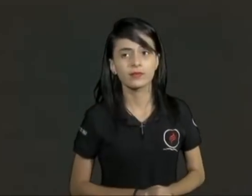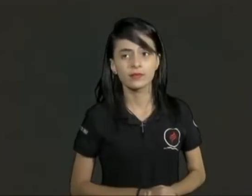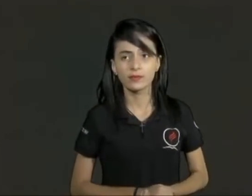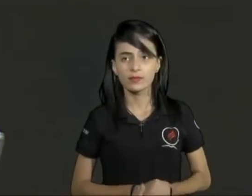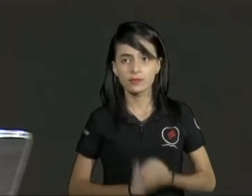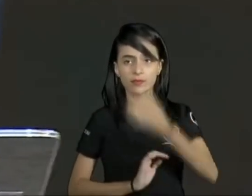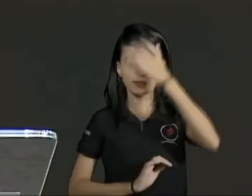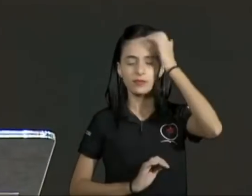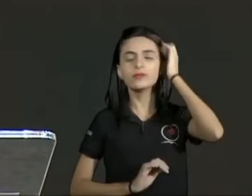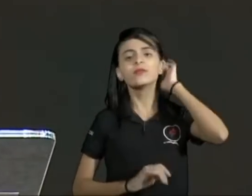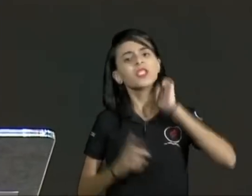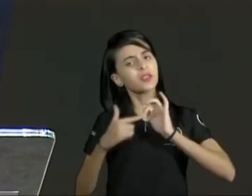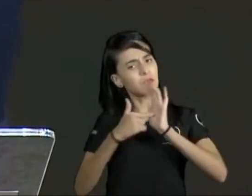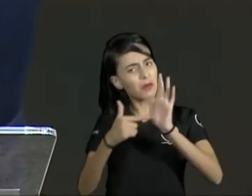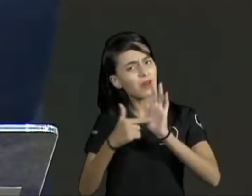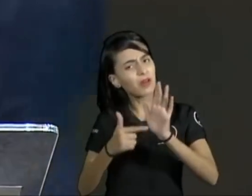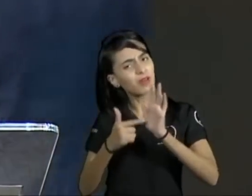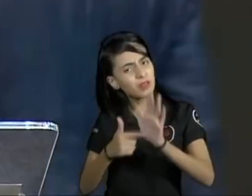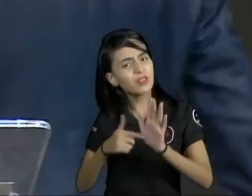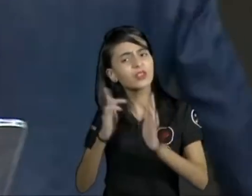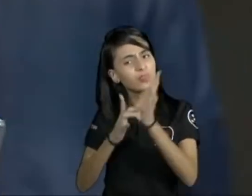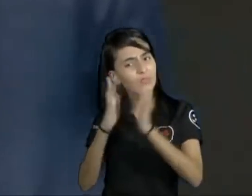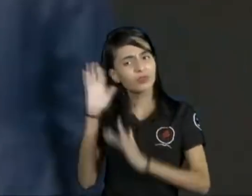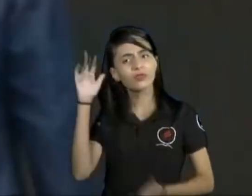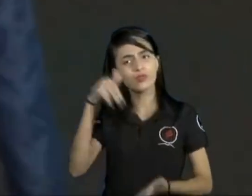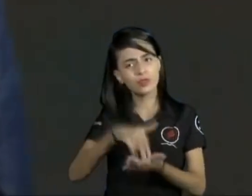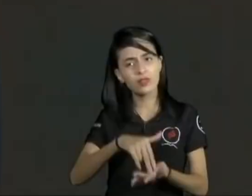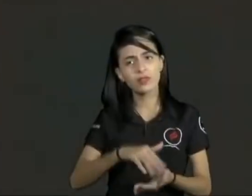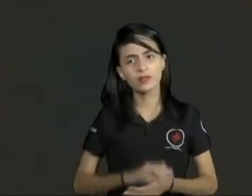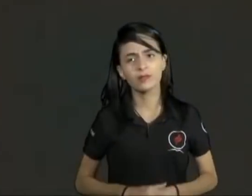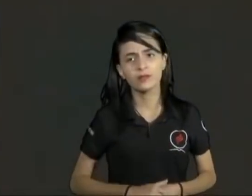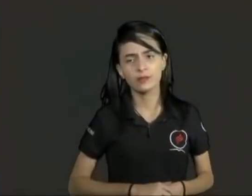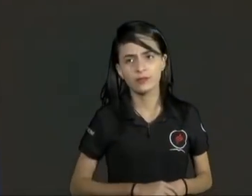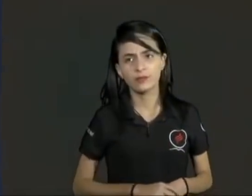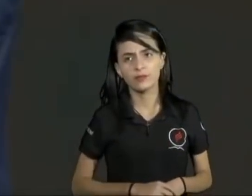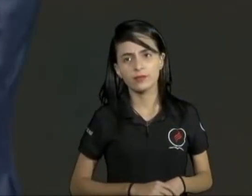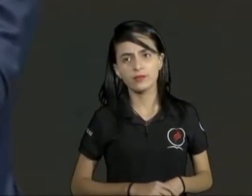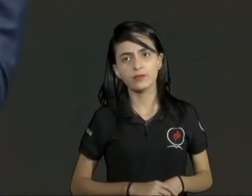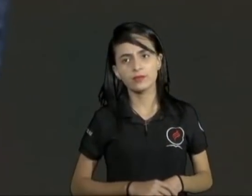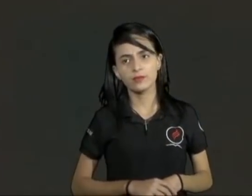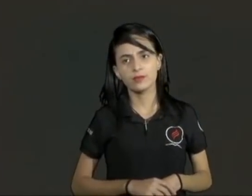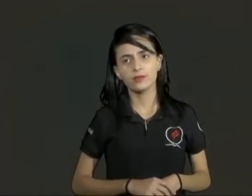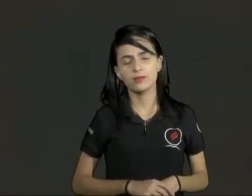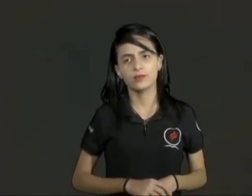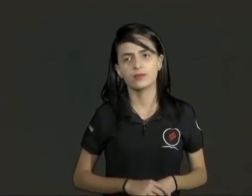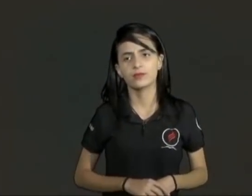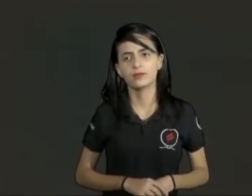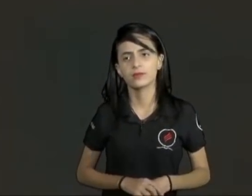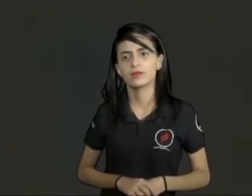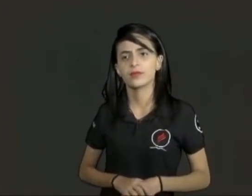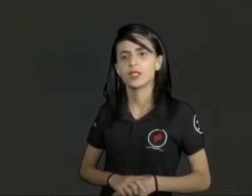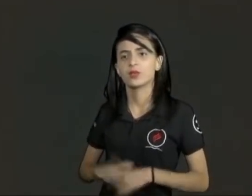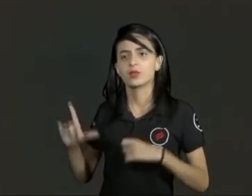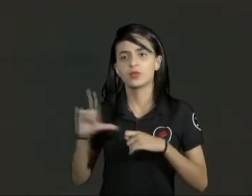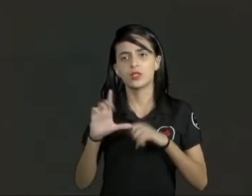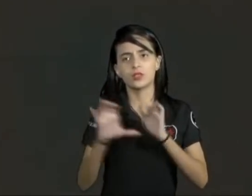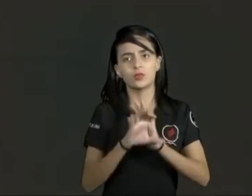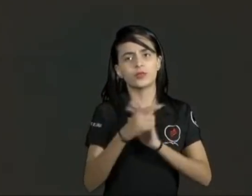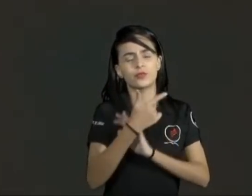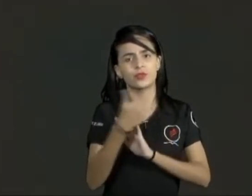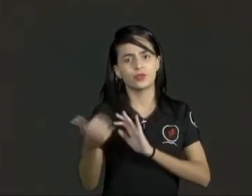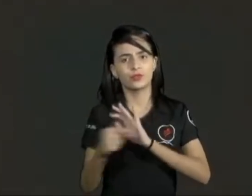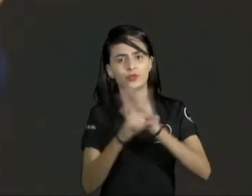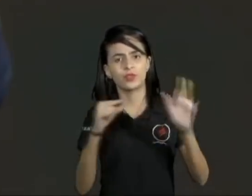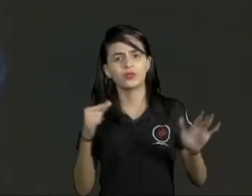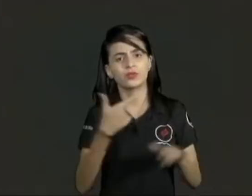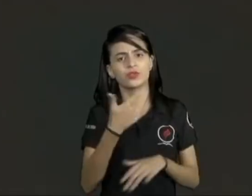e são chamar meu irmão estamos Simão Esse é um sinal Lucas Capítulo 21